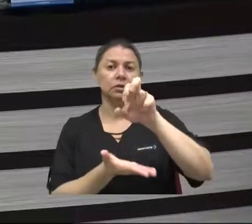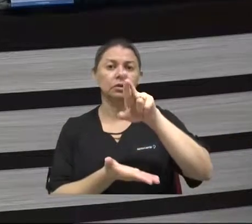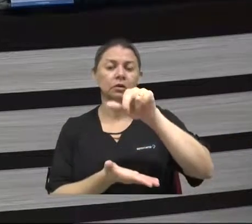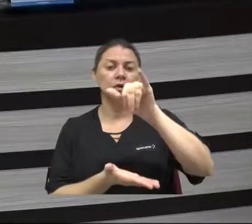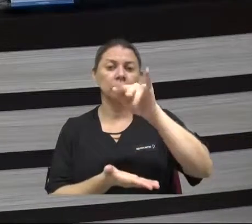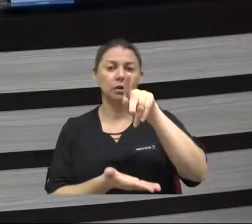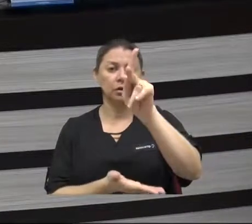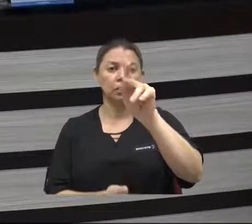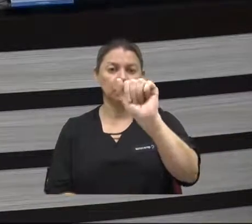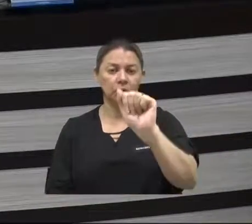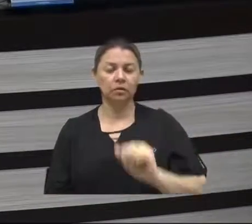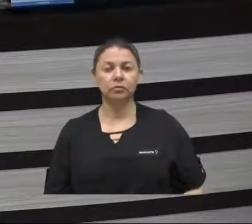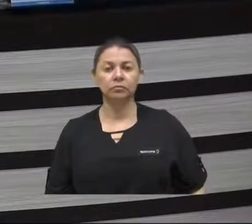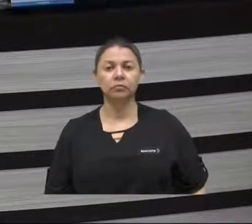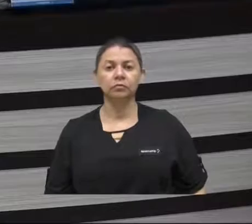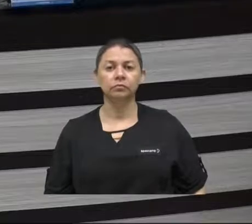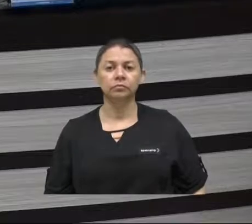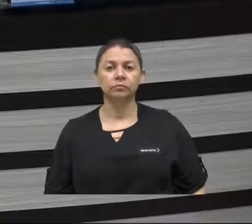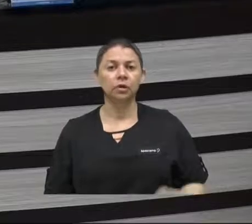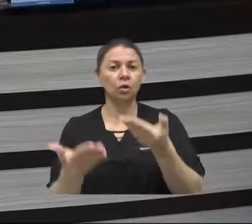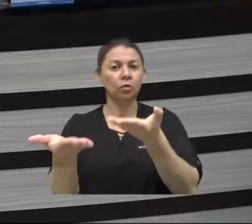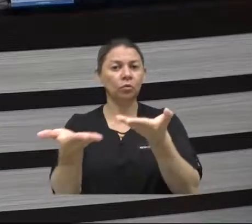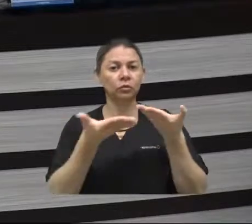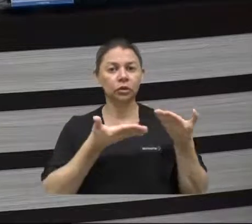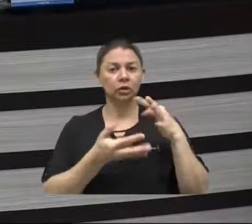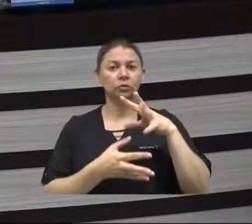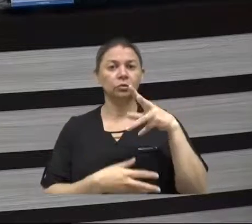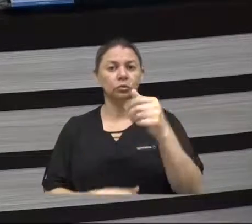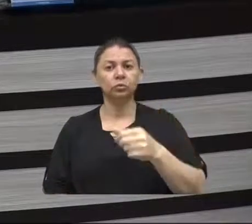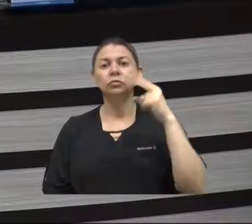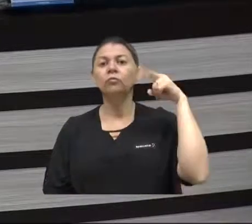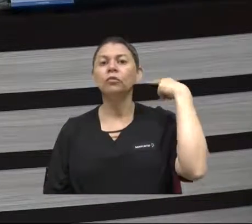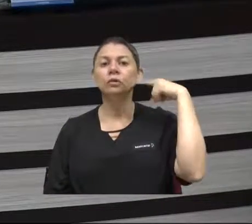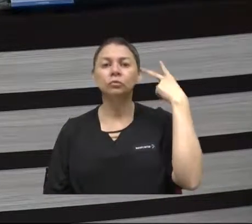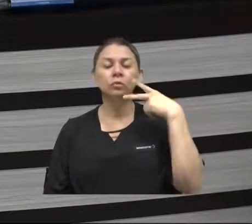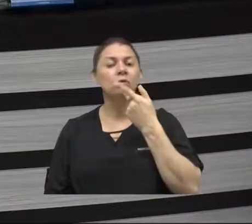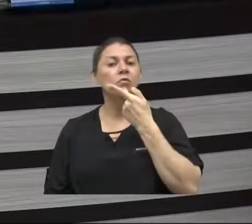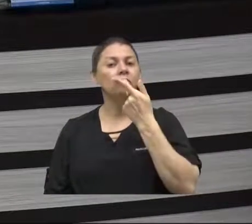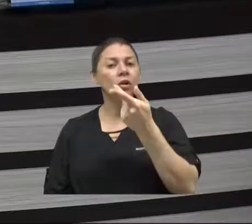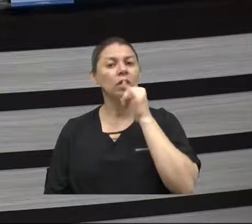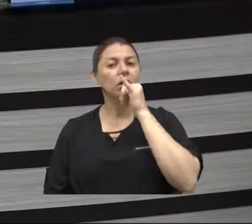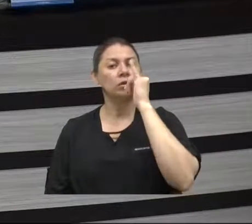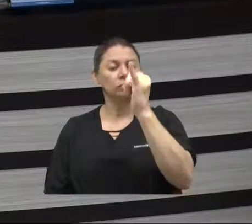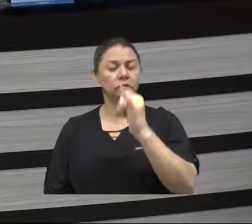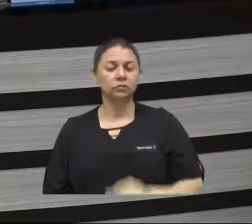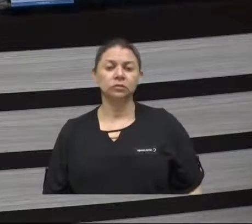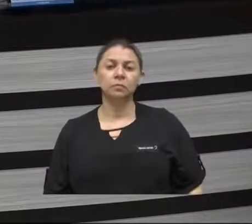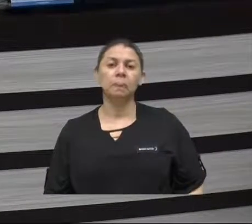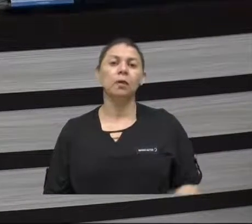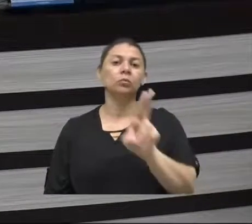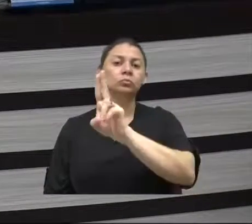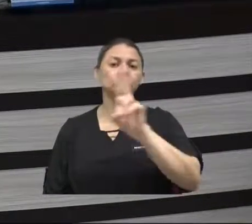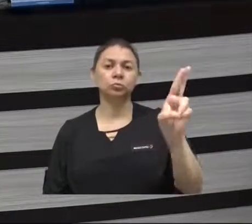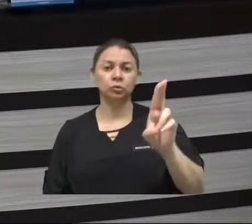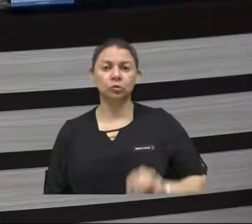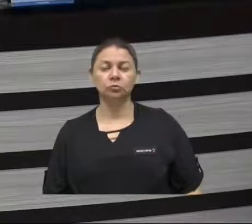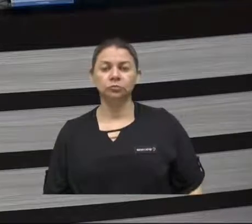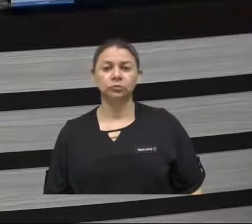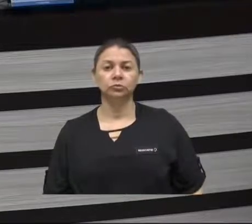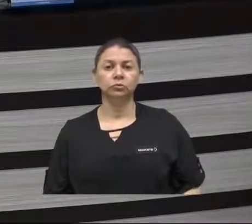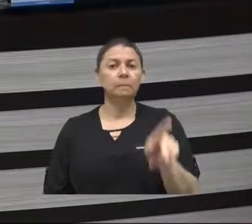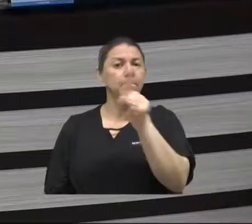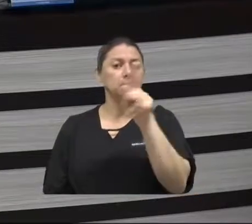chamada dos senhores vereadores, e eles terão que falar, eu peço que fale o nome do candidato à